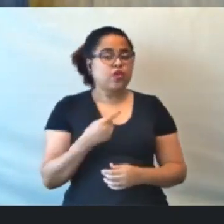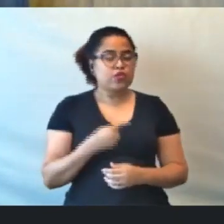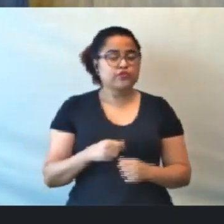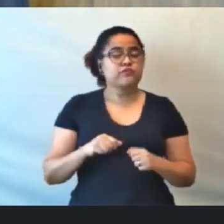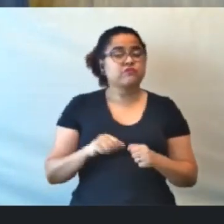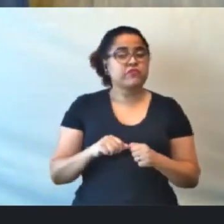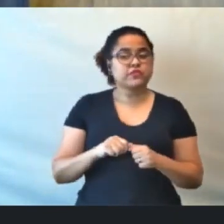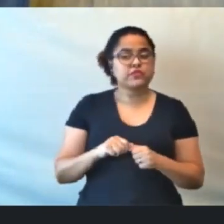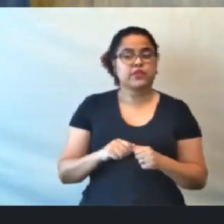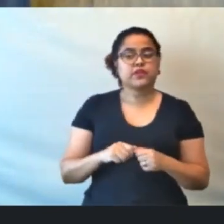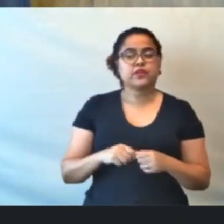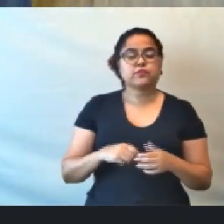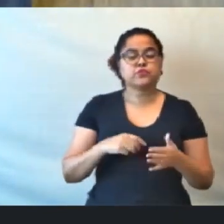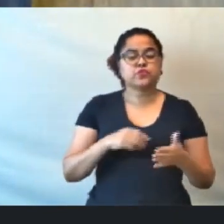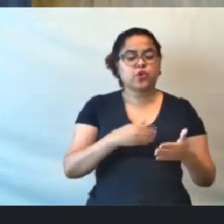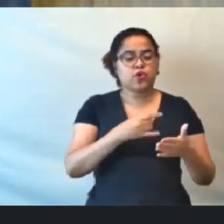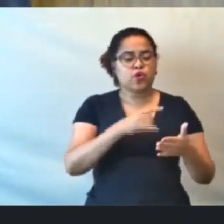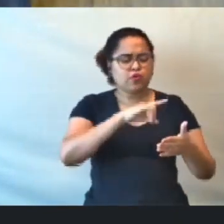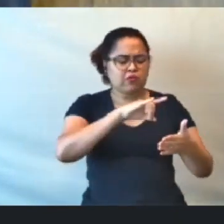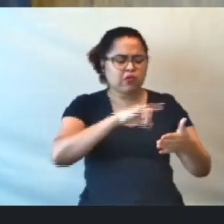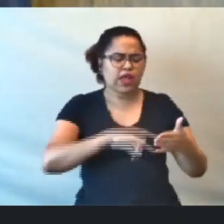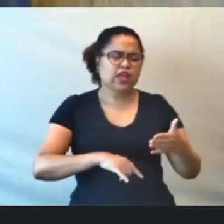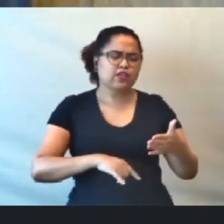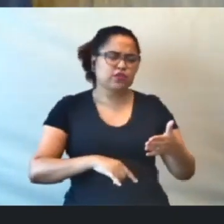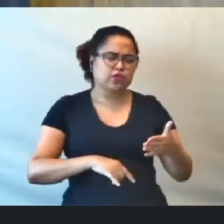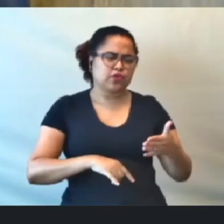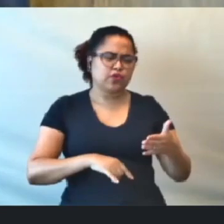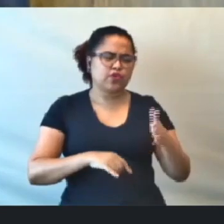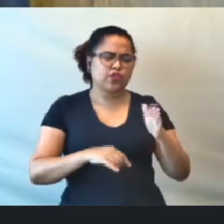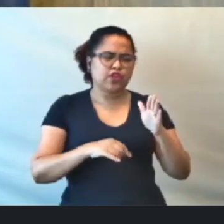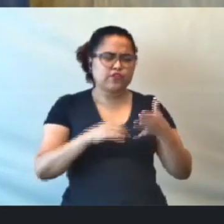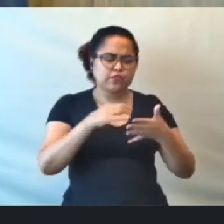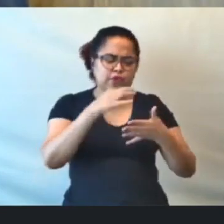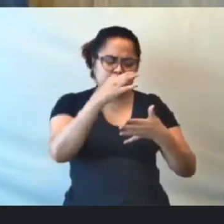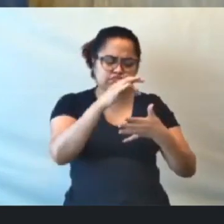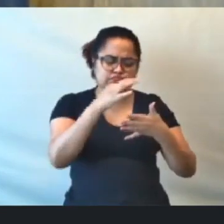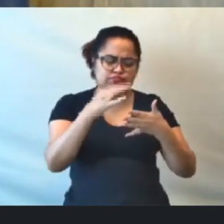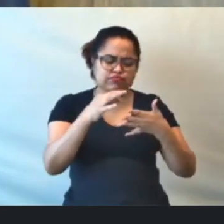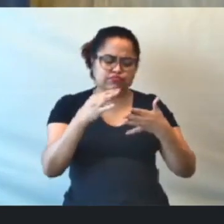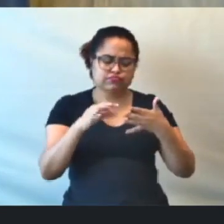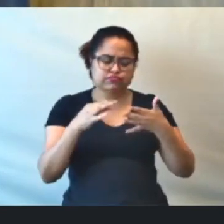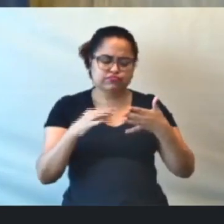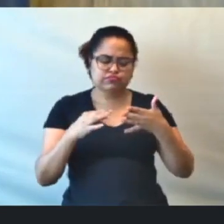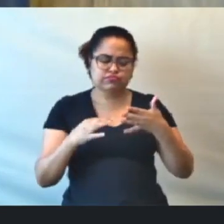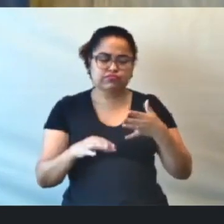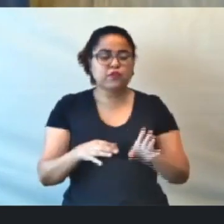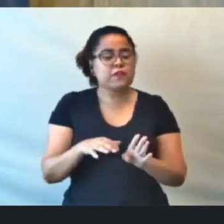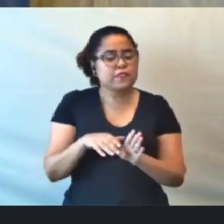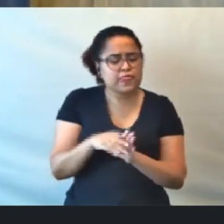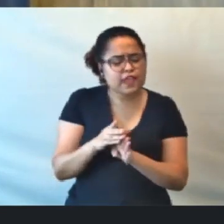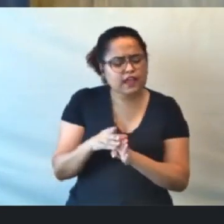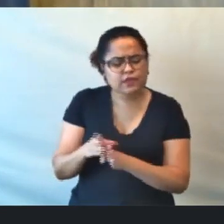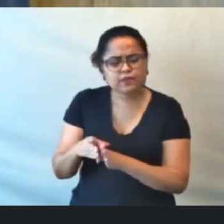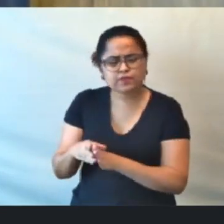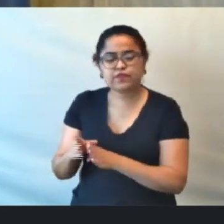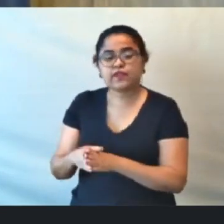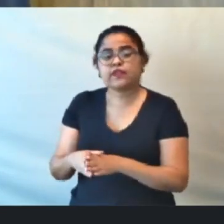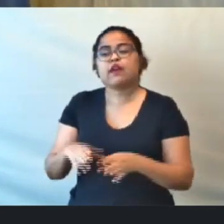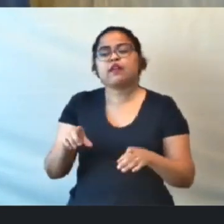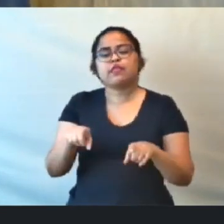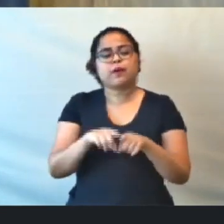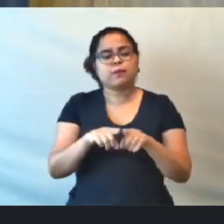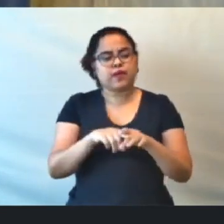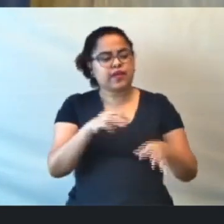analisando item por item das recomendações e as justificativas que a prefeitura elaborou à